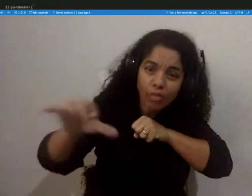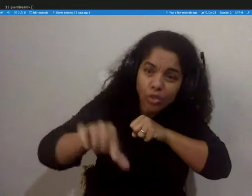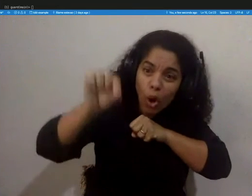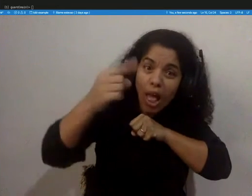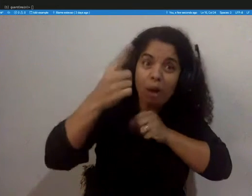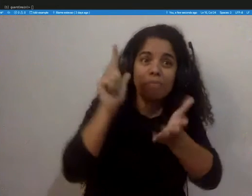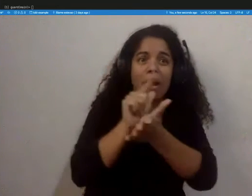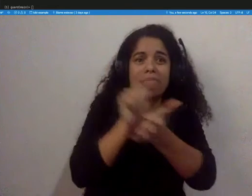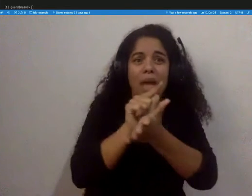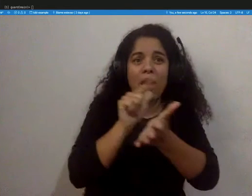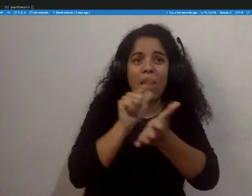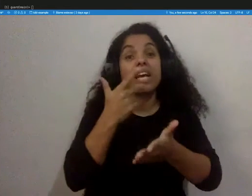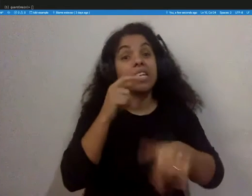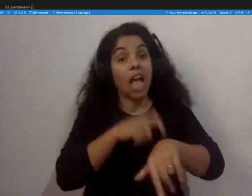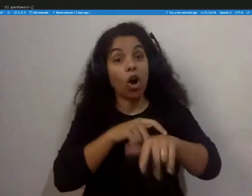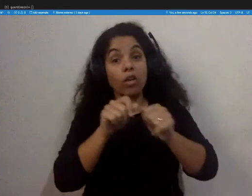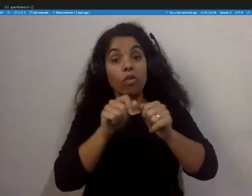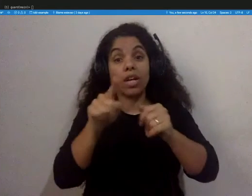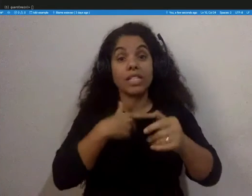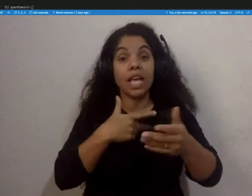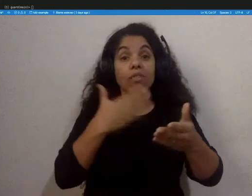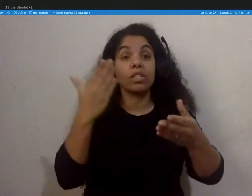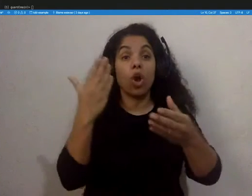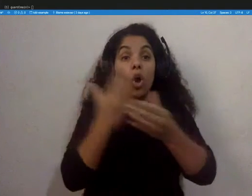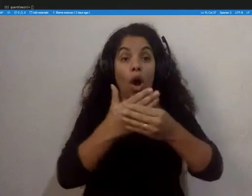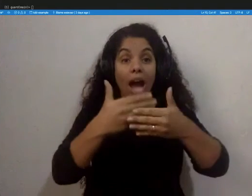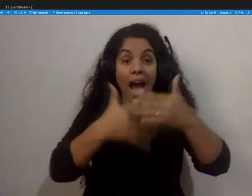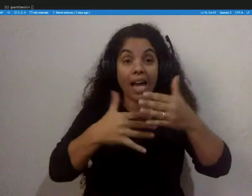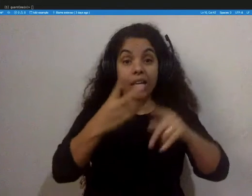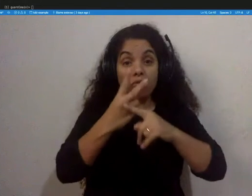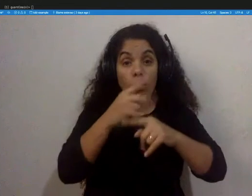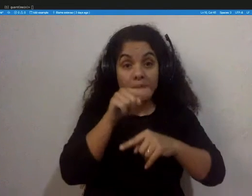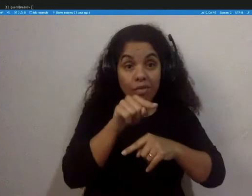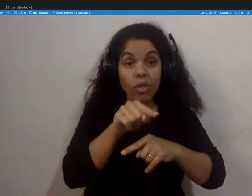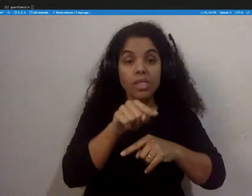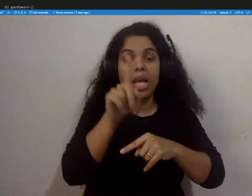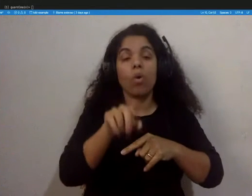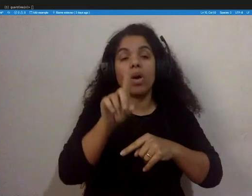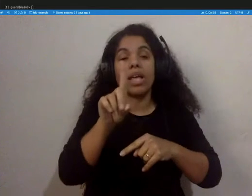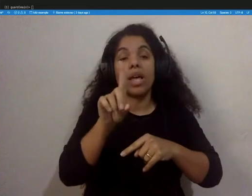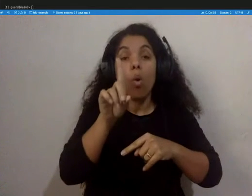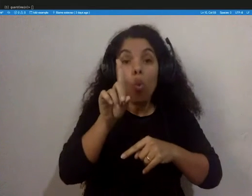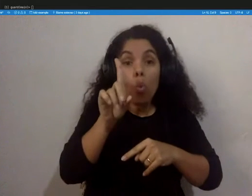eu falo assim, arquivo, olha, eu vou buscar em você um destinatário.